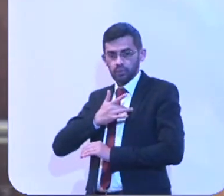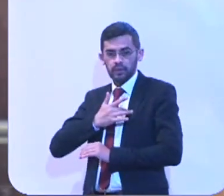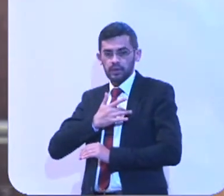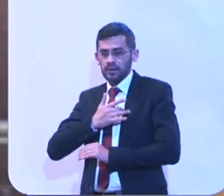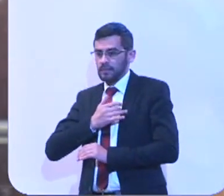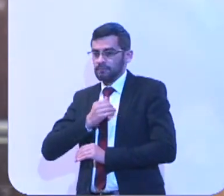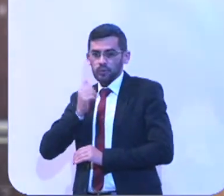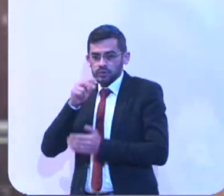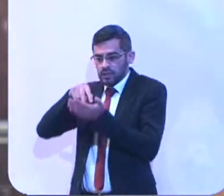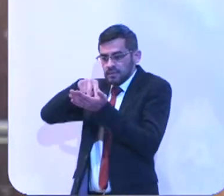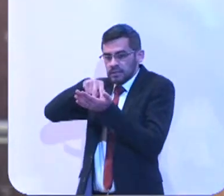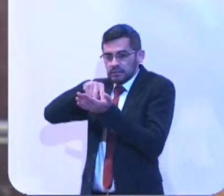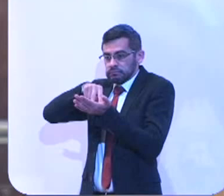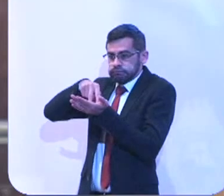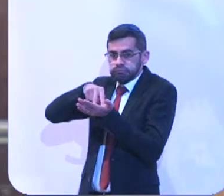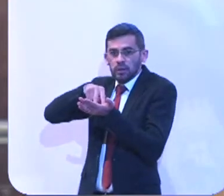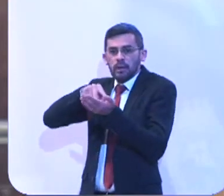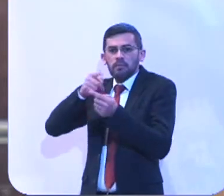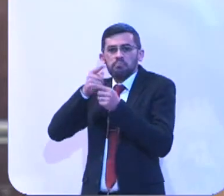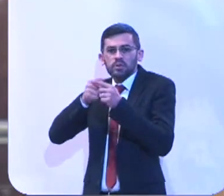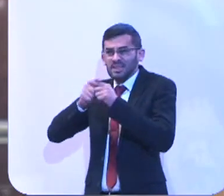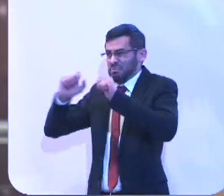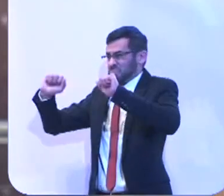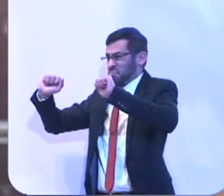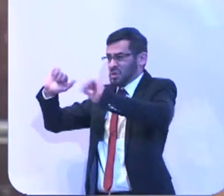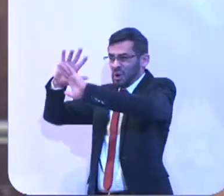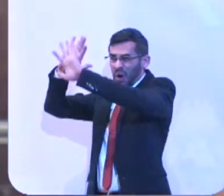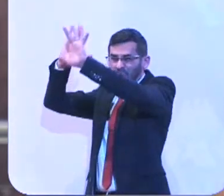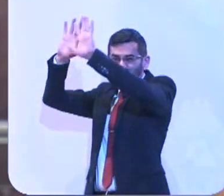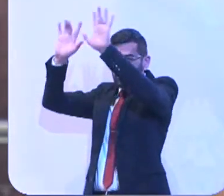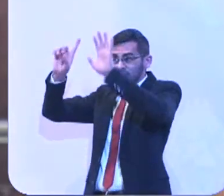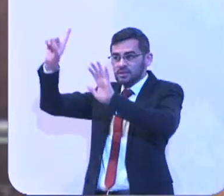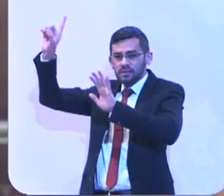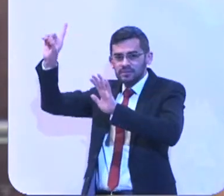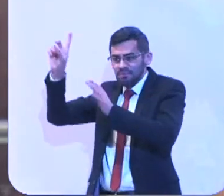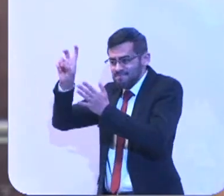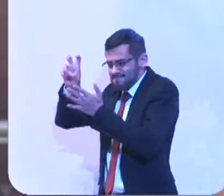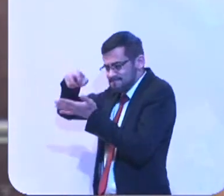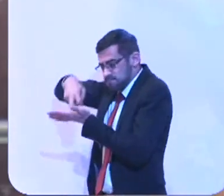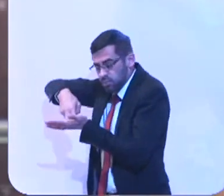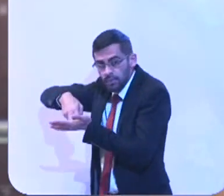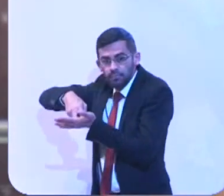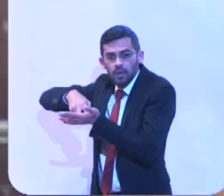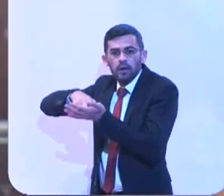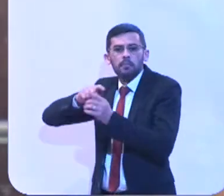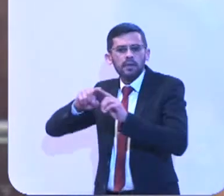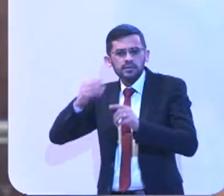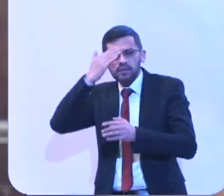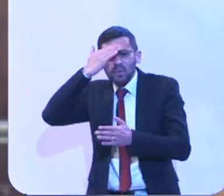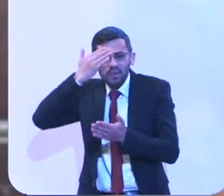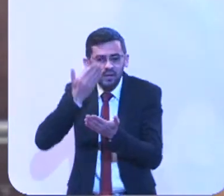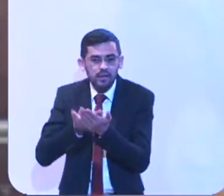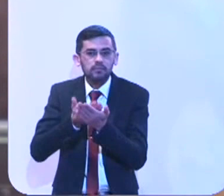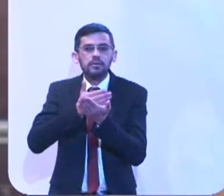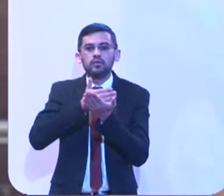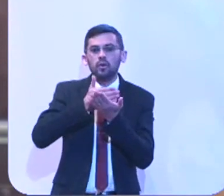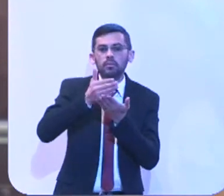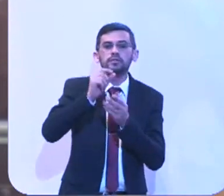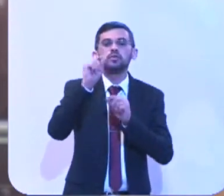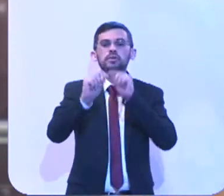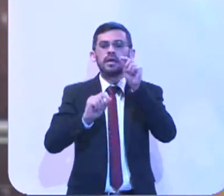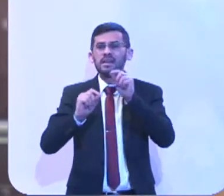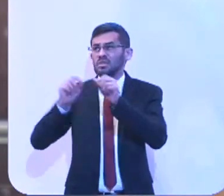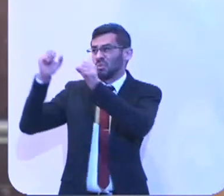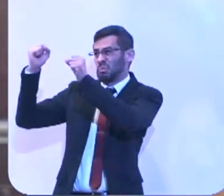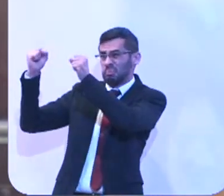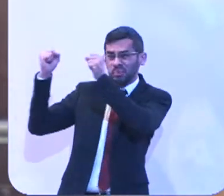consegue ficar de pé, porque ele se depara com a glória de Deus. E sabe, eu creio que avivamento começa assim, com um